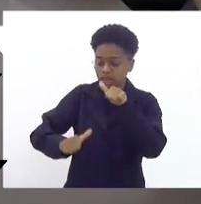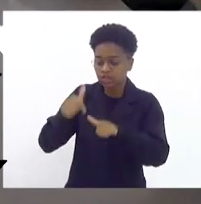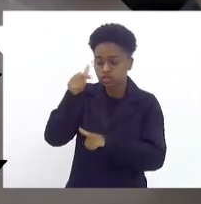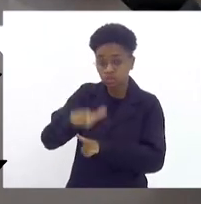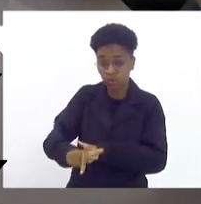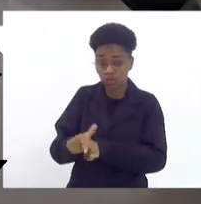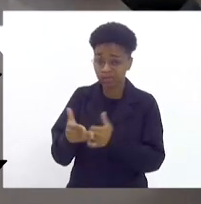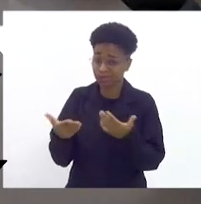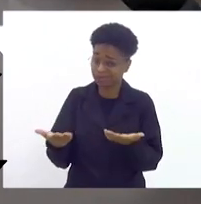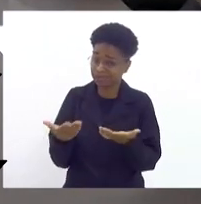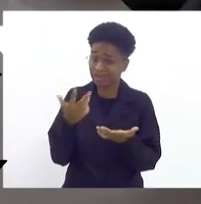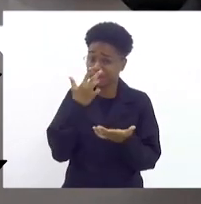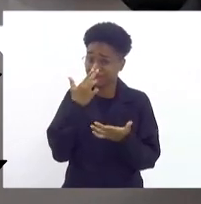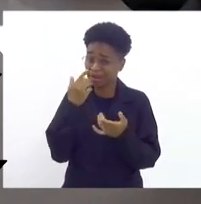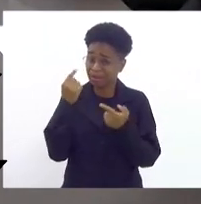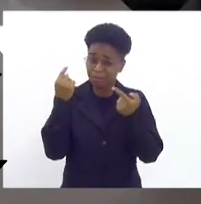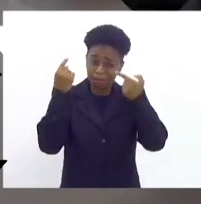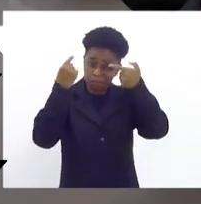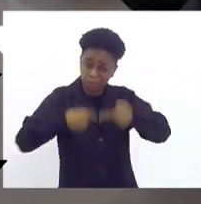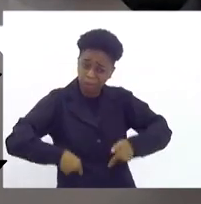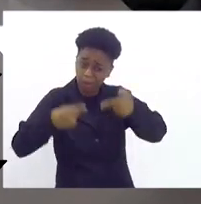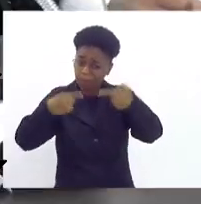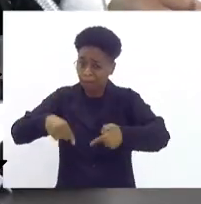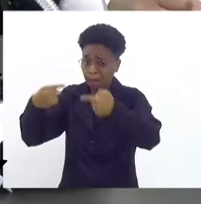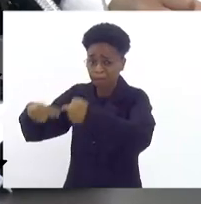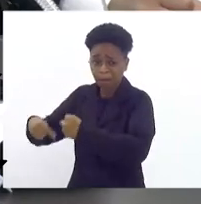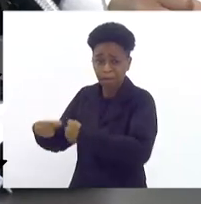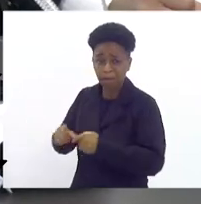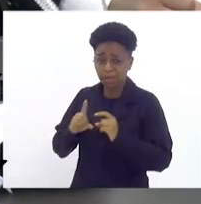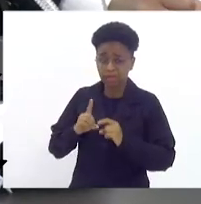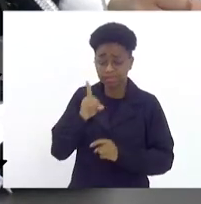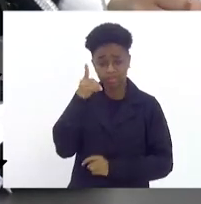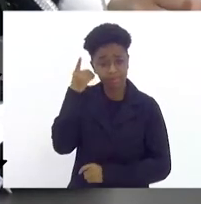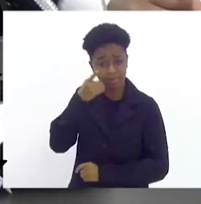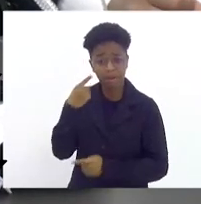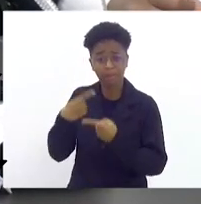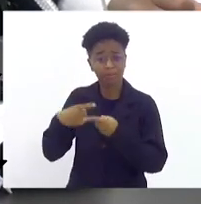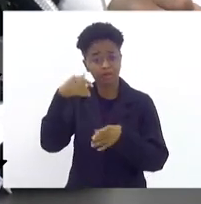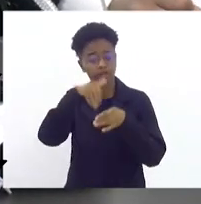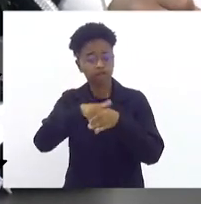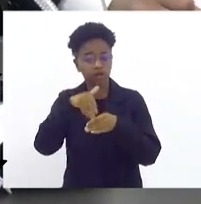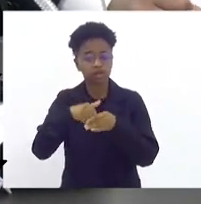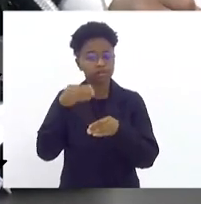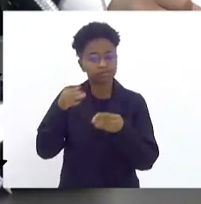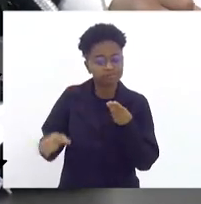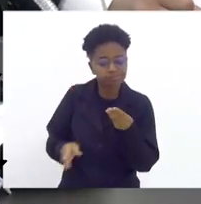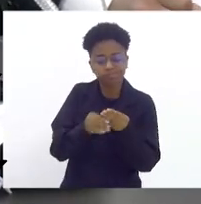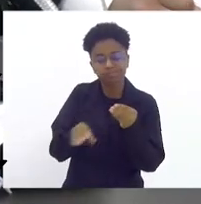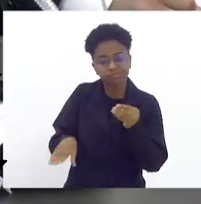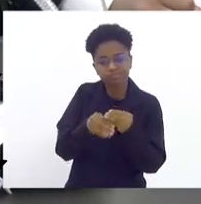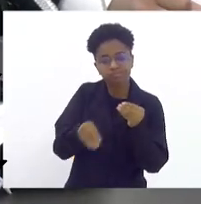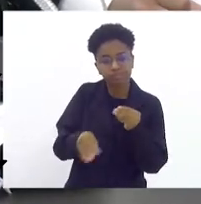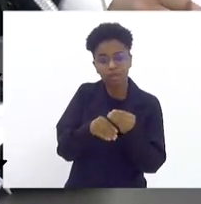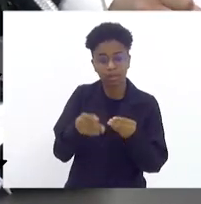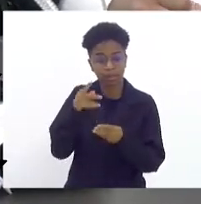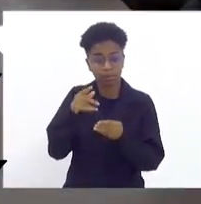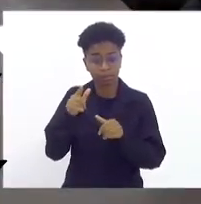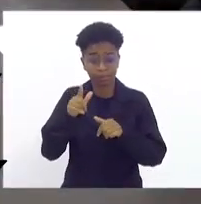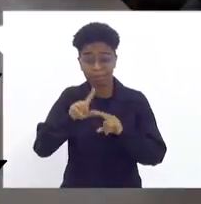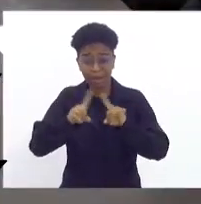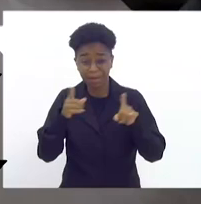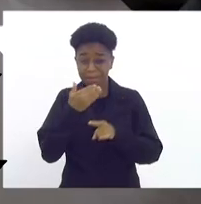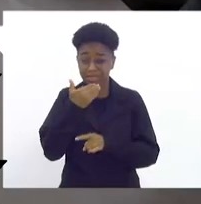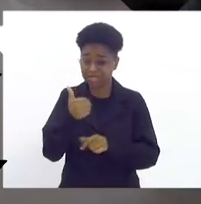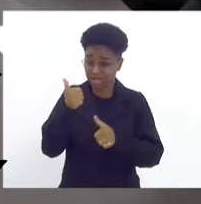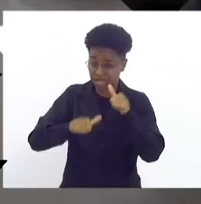em tese, uma afronta aos próprios deputados, que estão fazendo um esforço para votar projetos que estavam com vista, pedir vista novamente. Presidente, pode